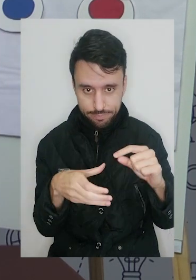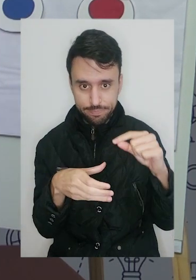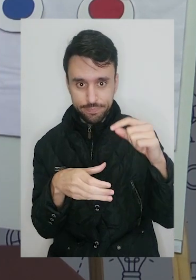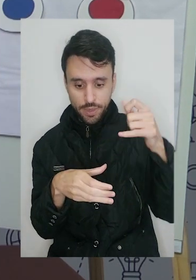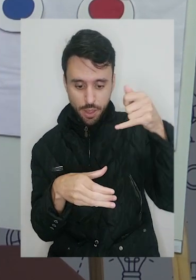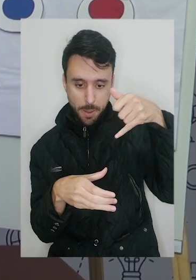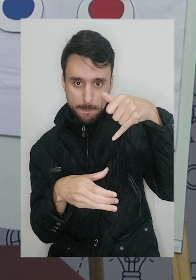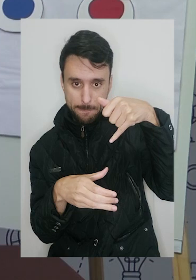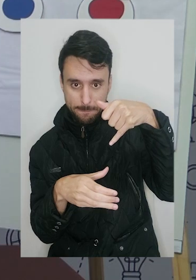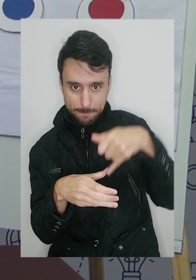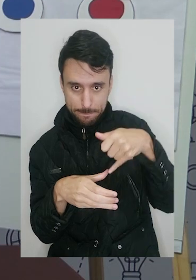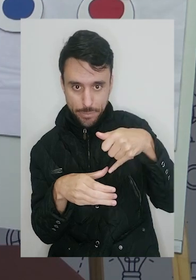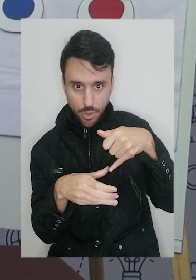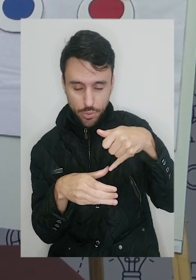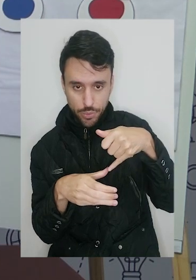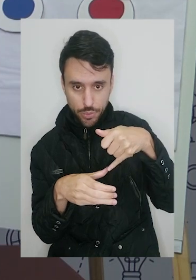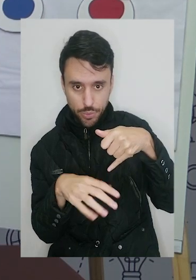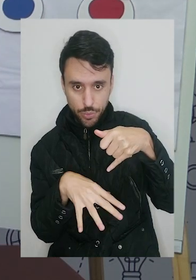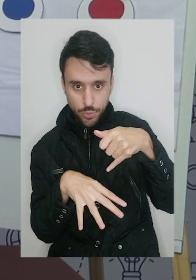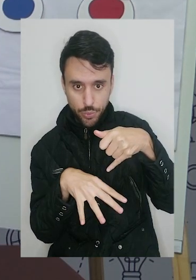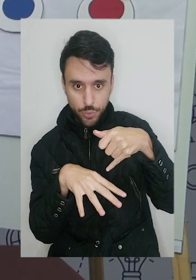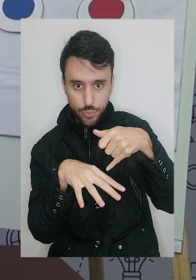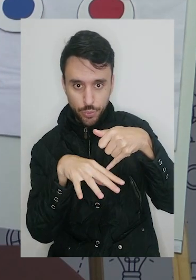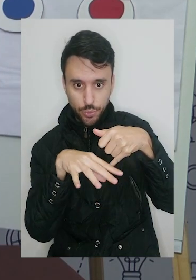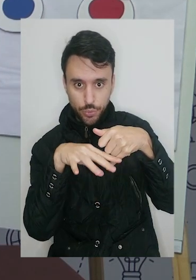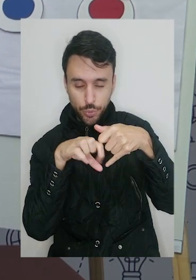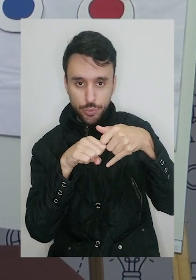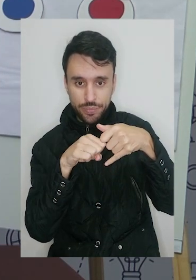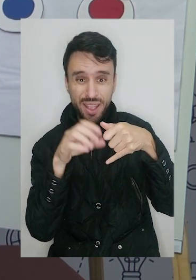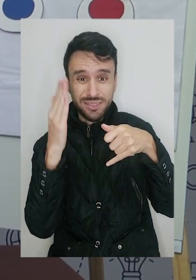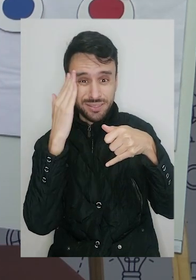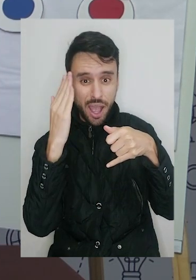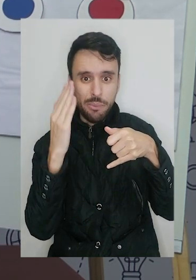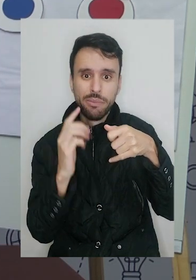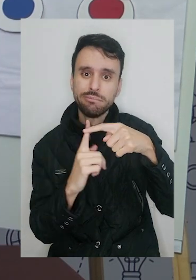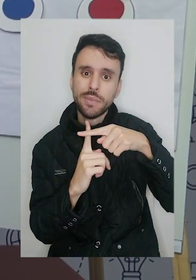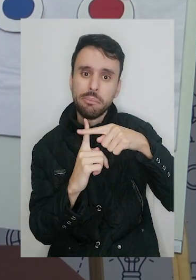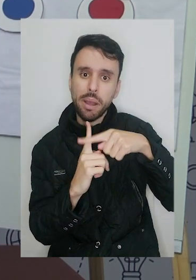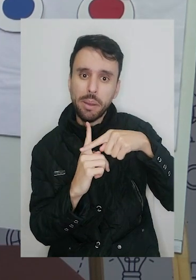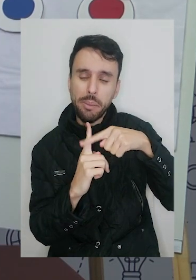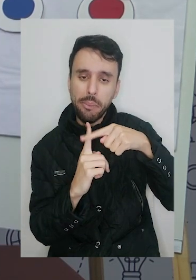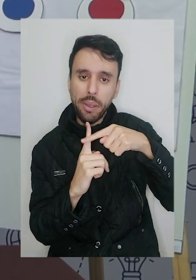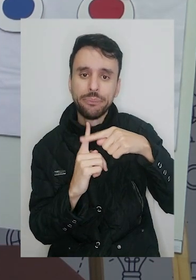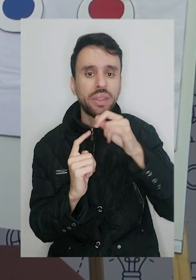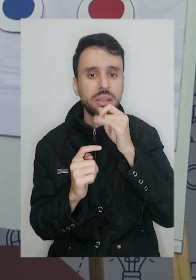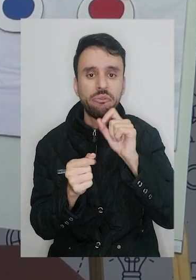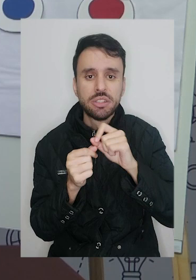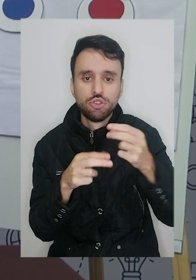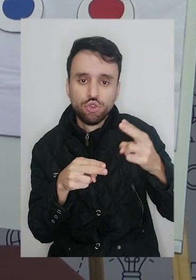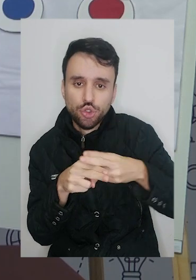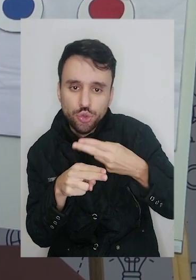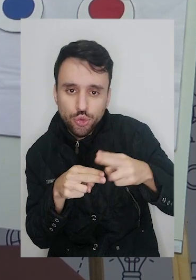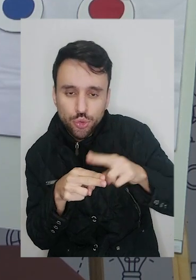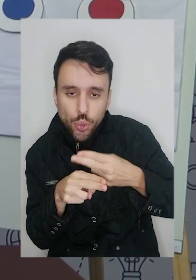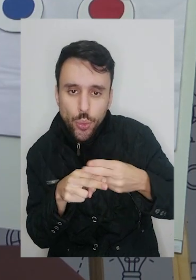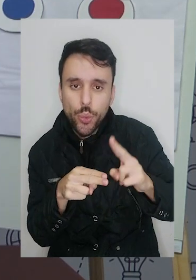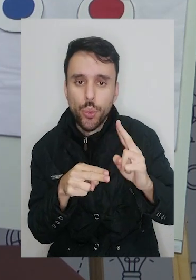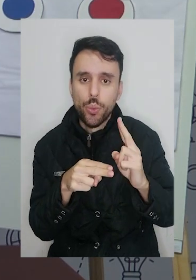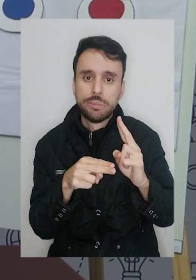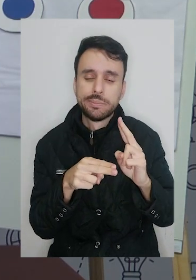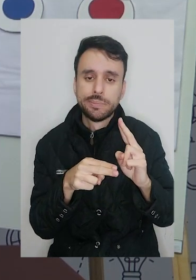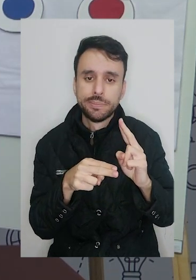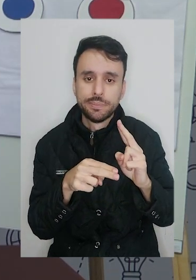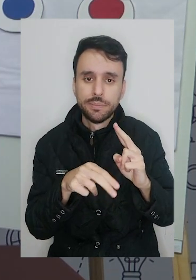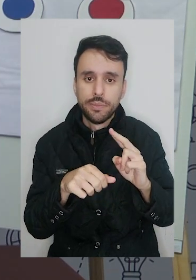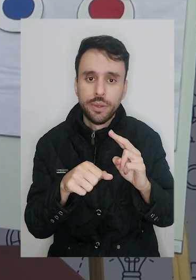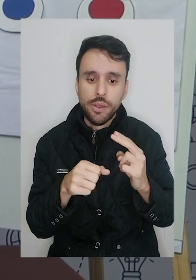para você saber a temperatura dele. Muito quem faz chocolate, para saber até o